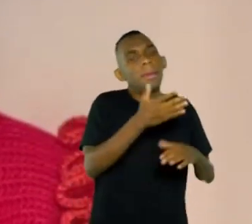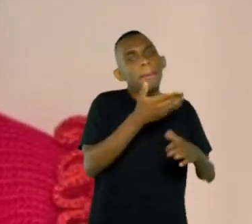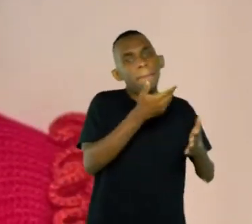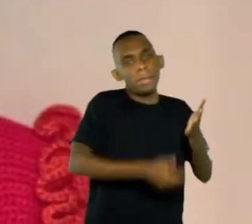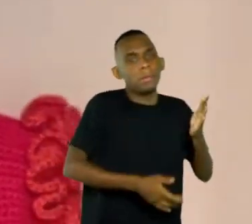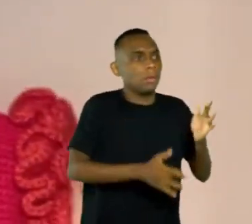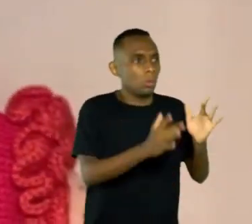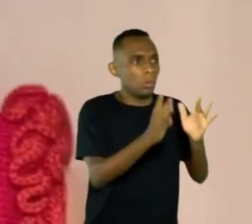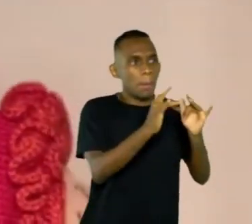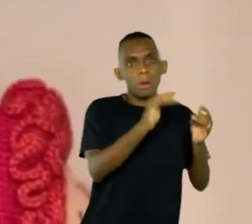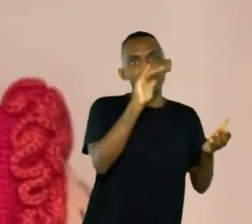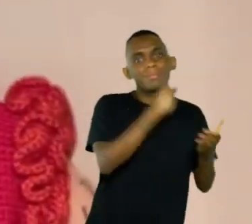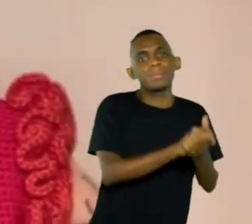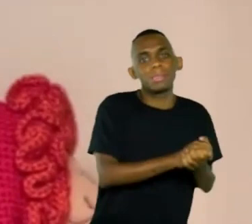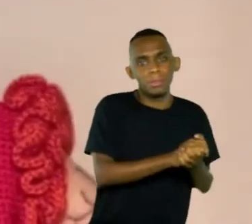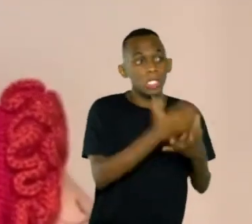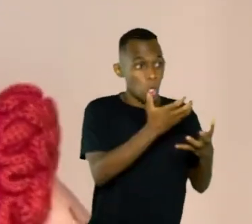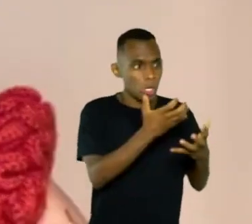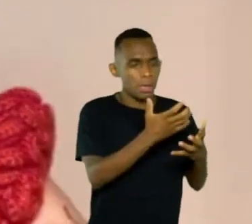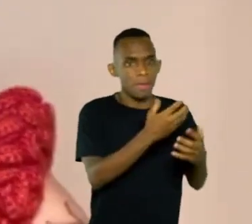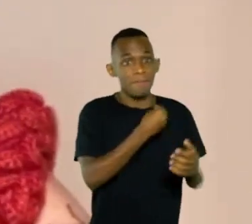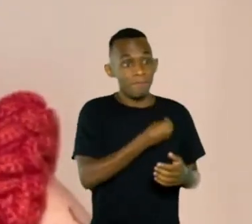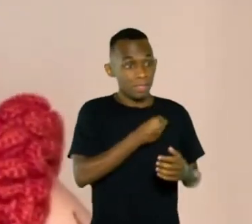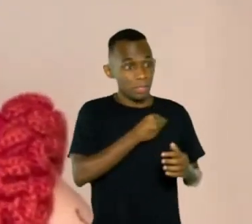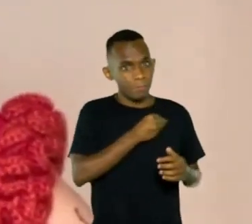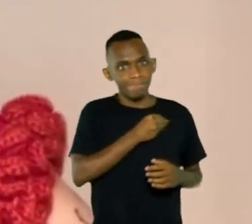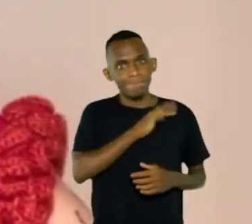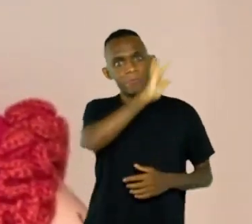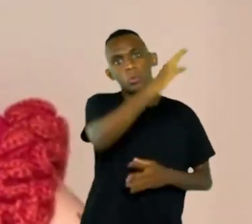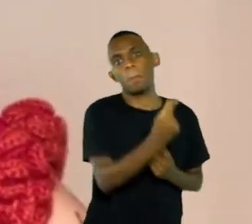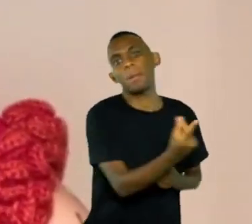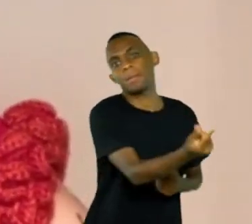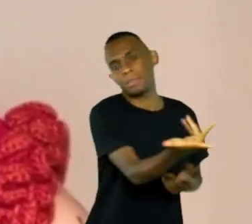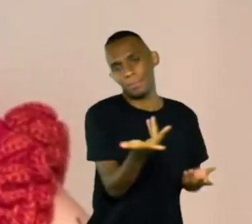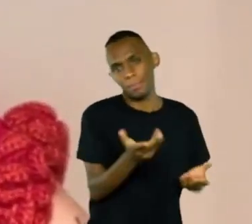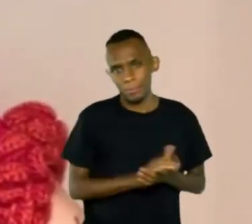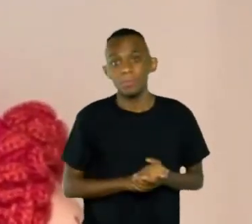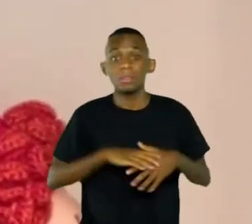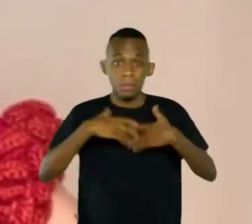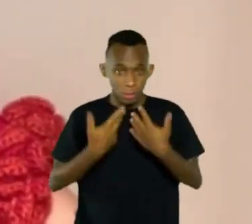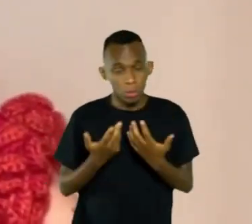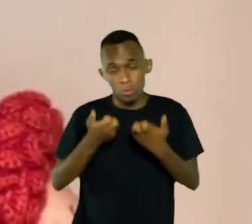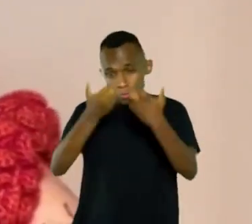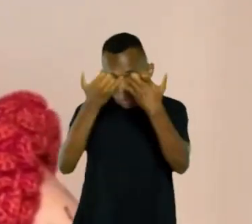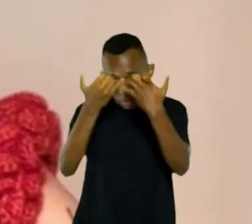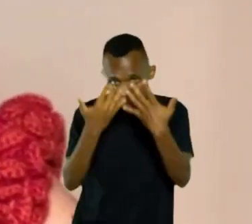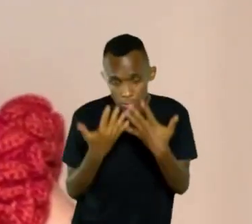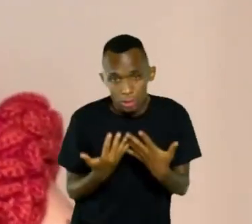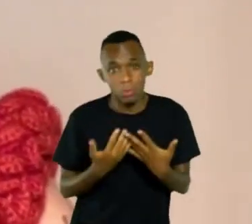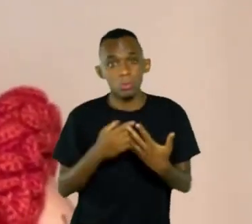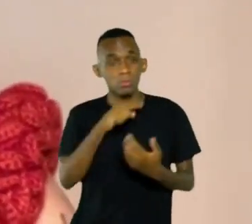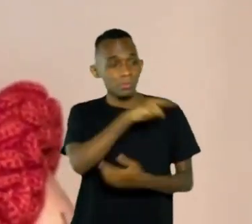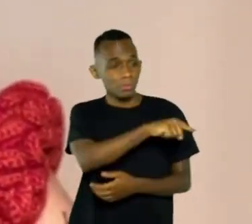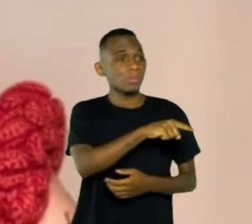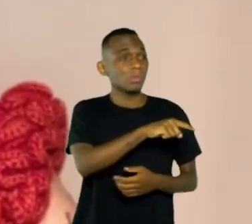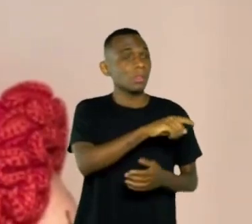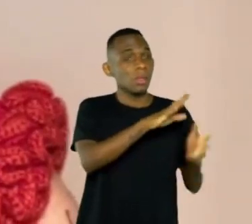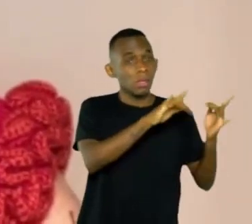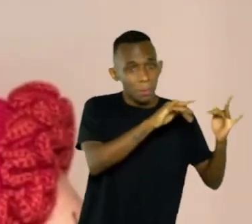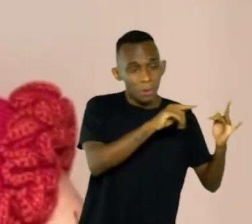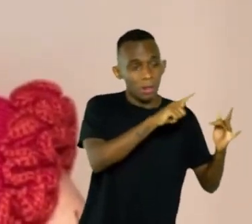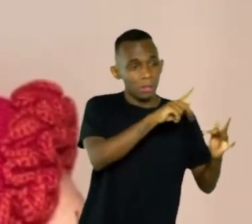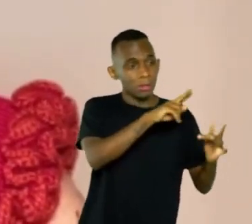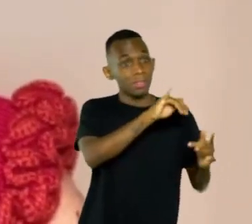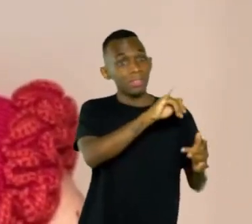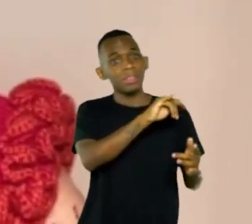tem até uma parte do meu livro, do Para Francisco, meu primeiro livro, que fala isso, né? Que o Gui ele não era de onde eu vim, era para onde